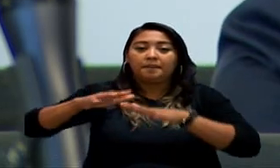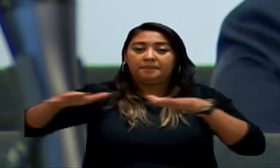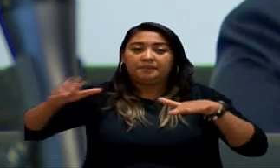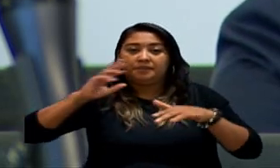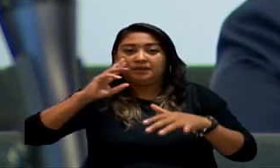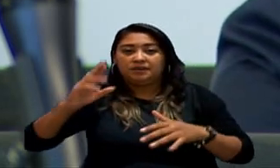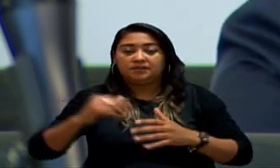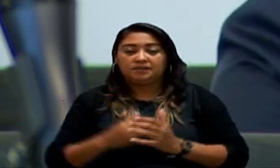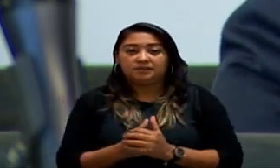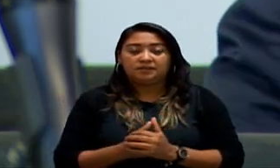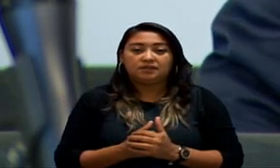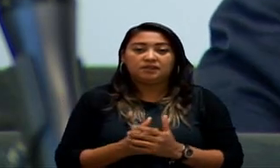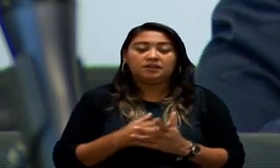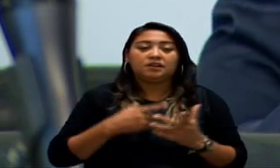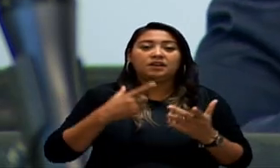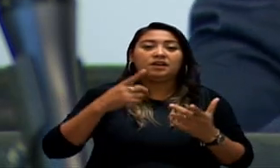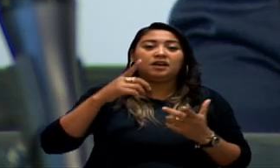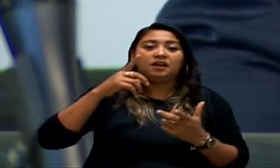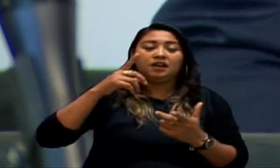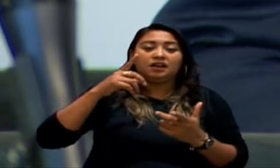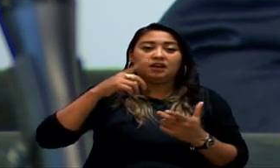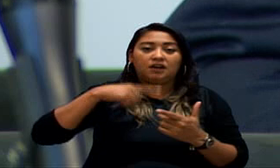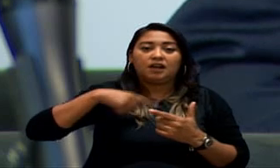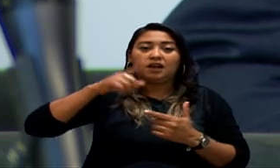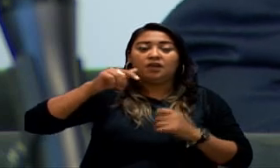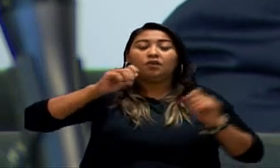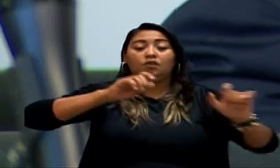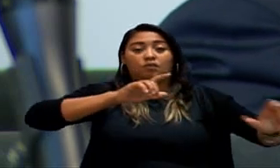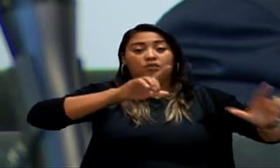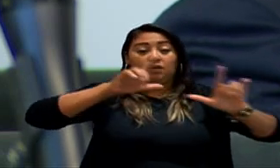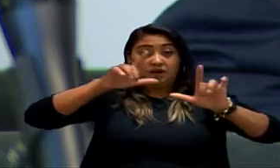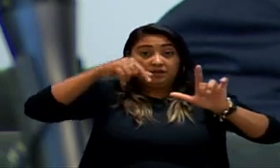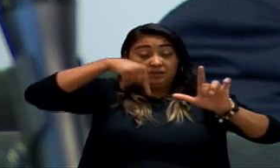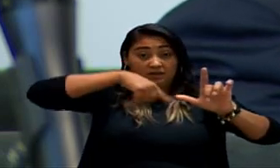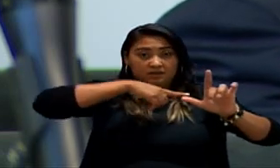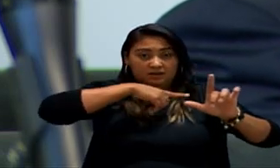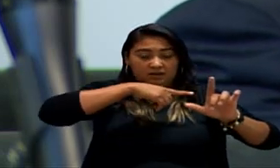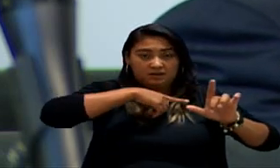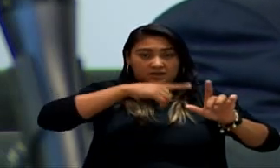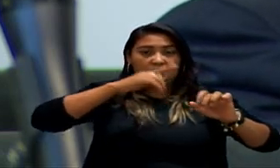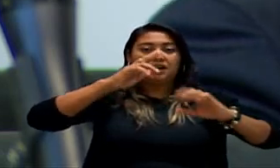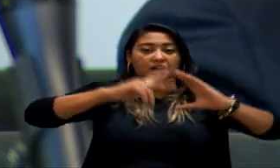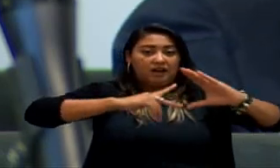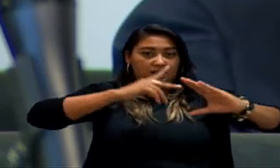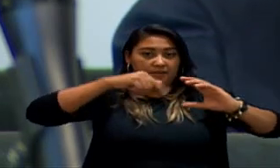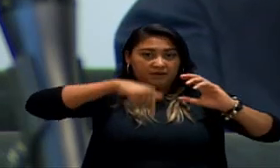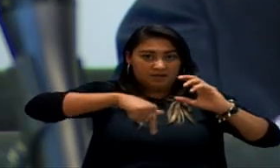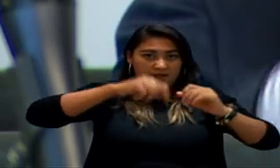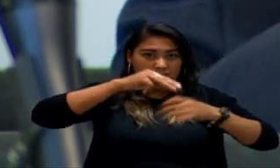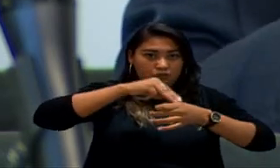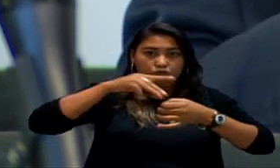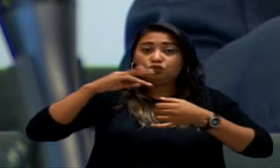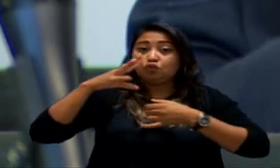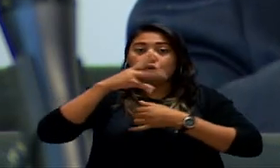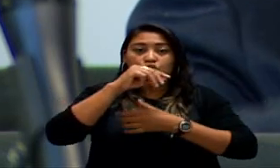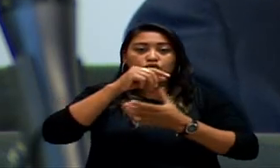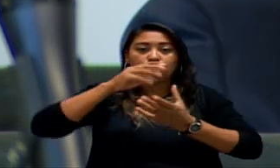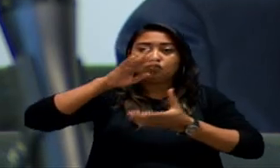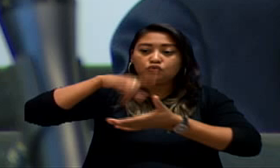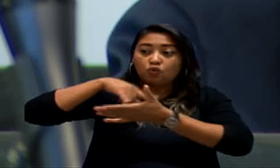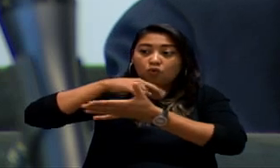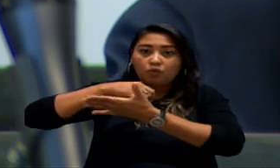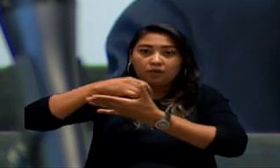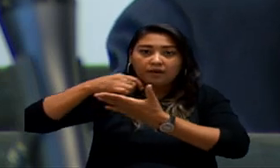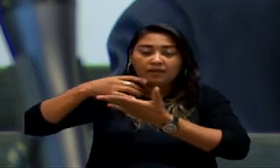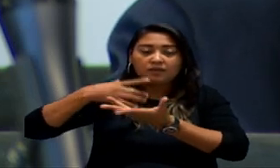olhar no átrio. Para quem não sabe, é um quadro que tem aqui, que fica na Câmara Municipal, que todos os documentos, inclusive esses aí que